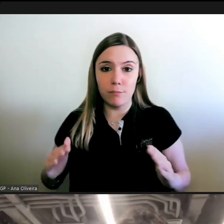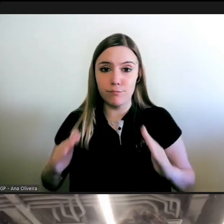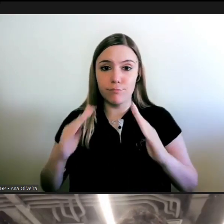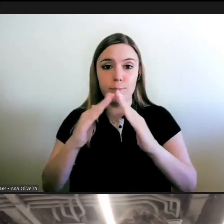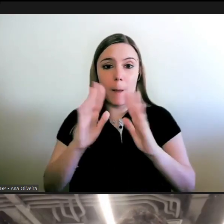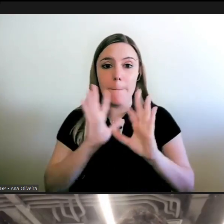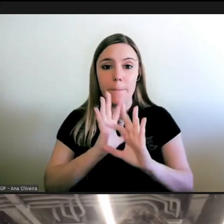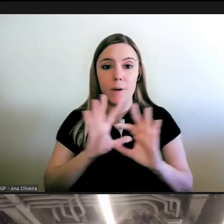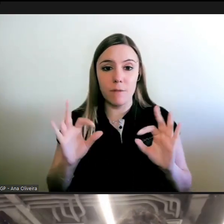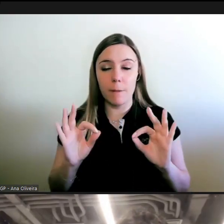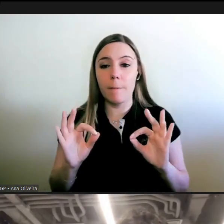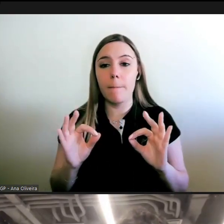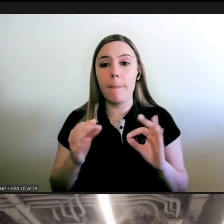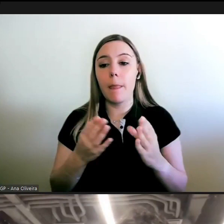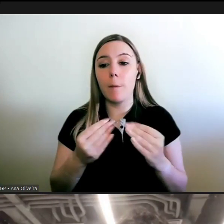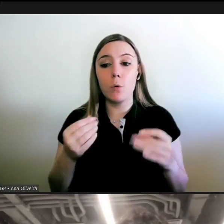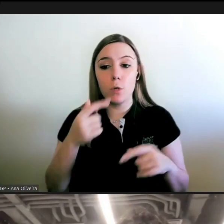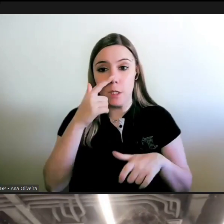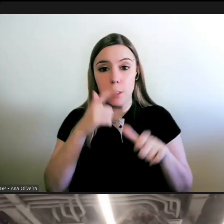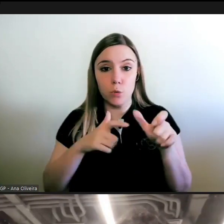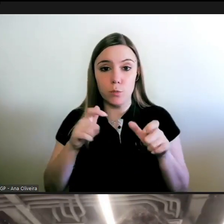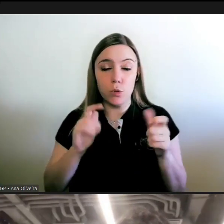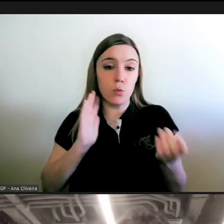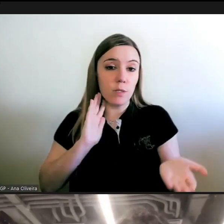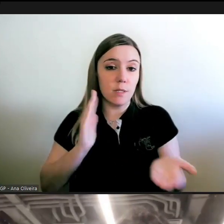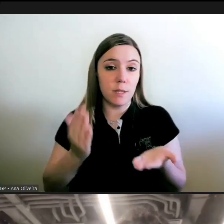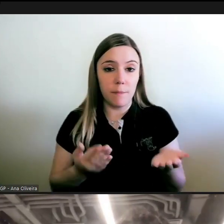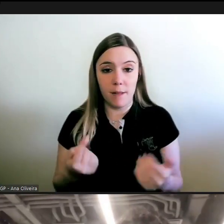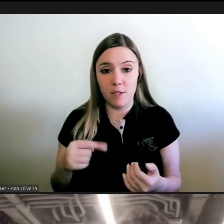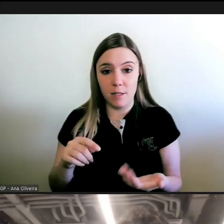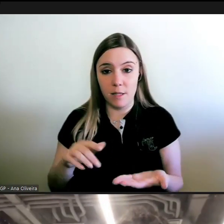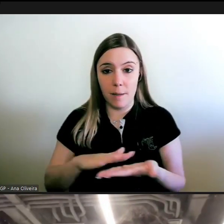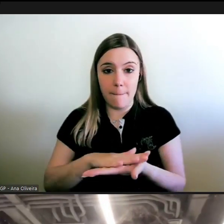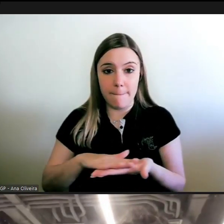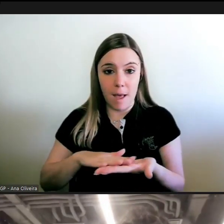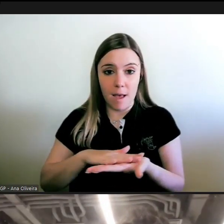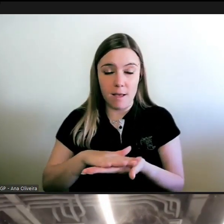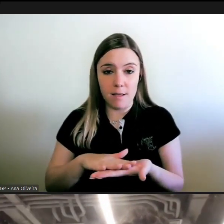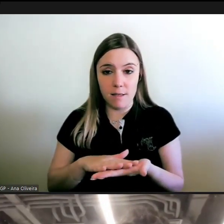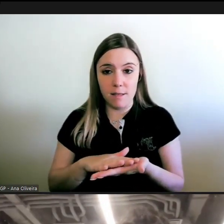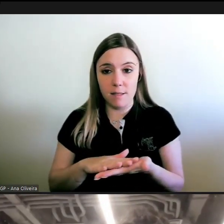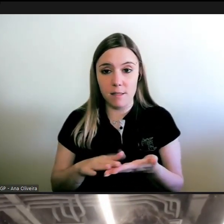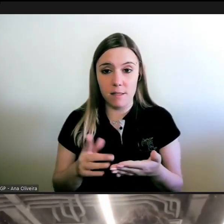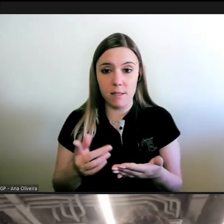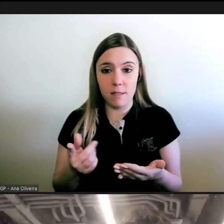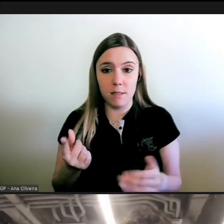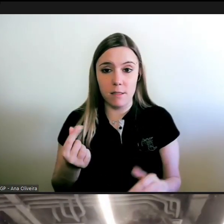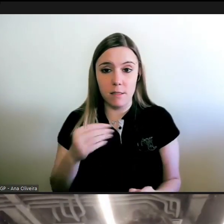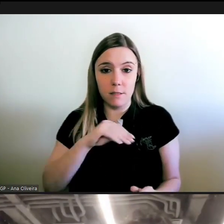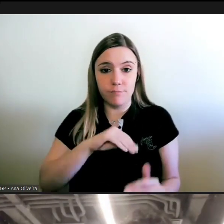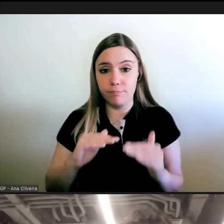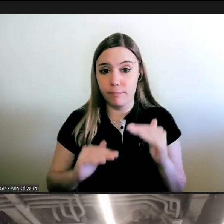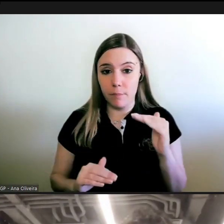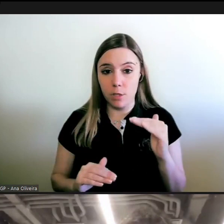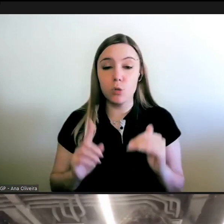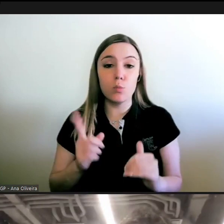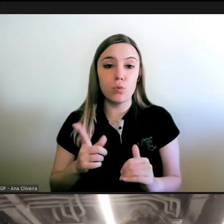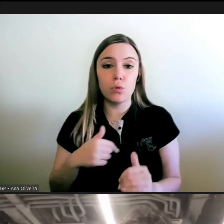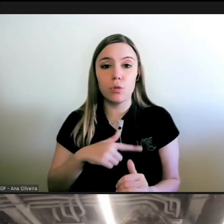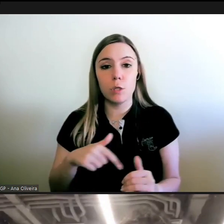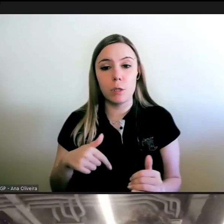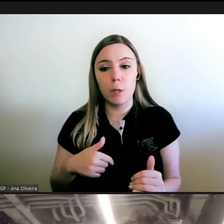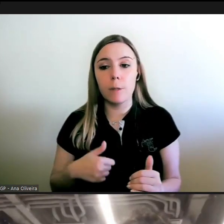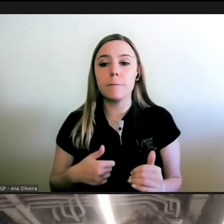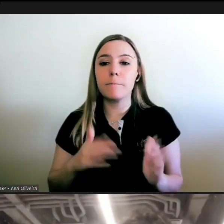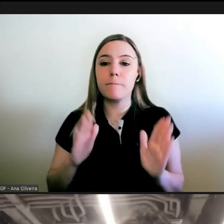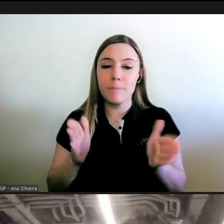pessoas operacionais na base, nos níveis remuneratórios mais baixos. Portanto nós tivemos que explicar que